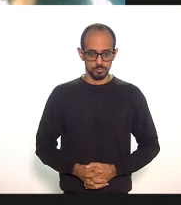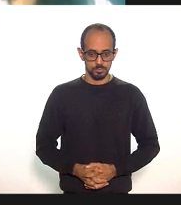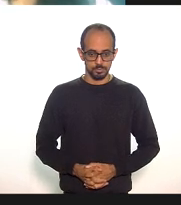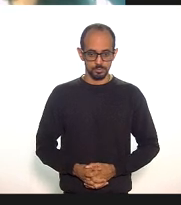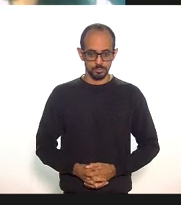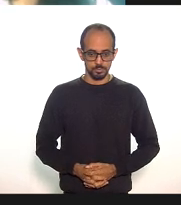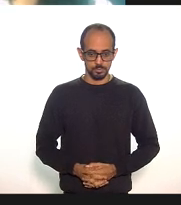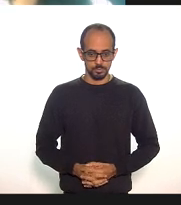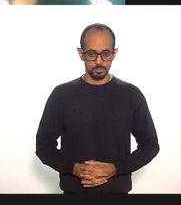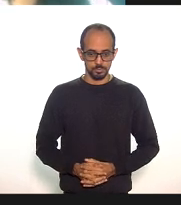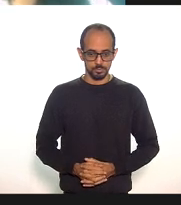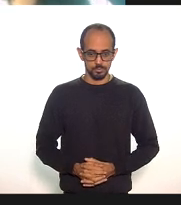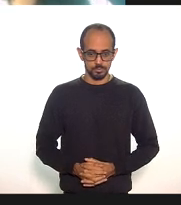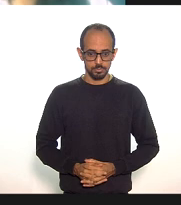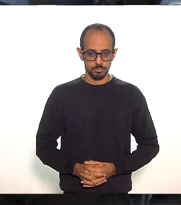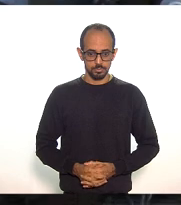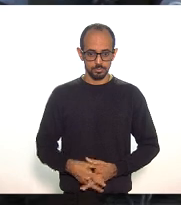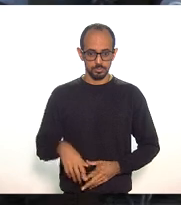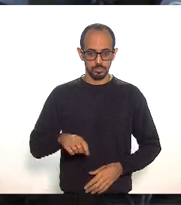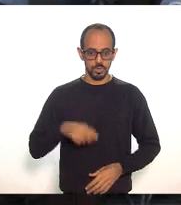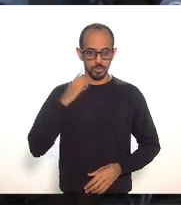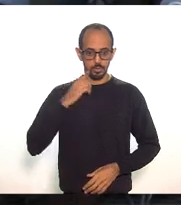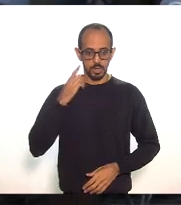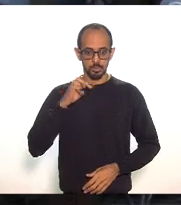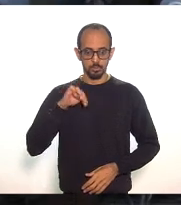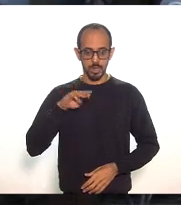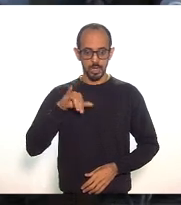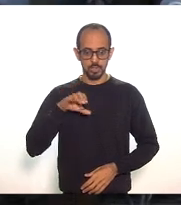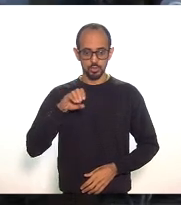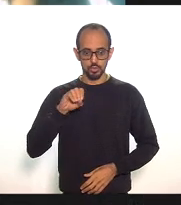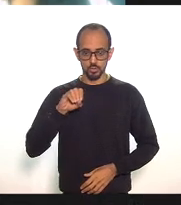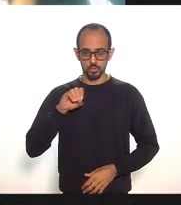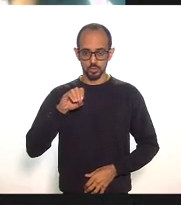Deputado Márcio Pacheco.